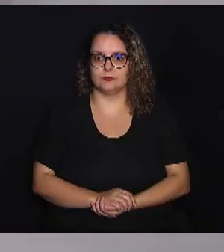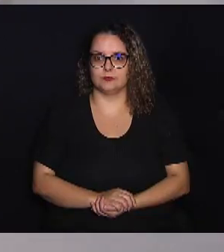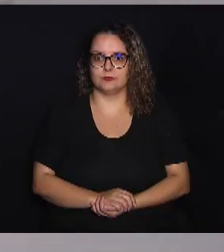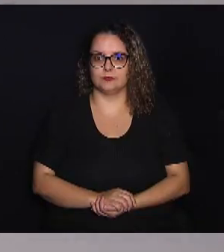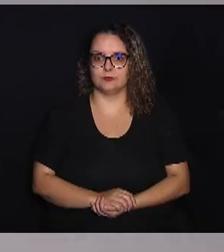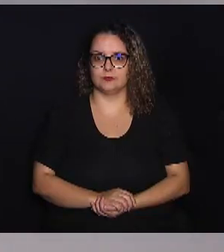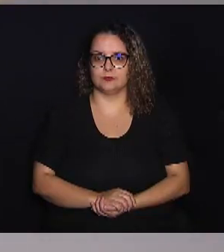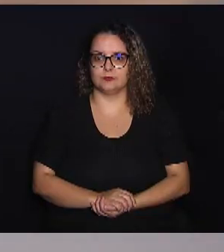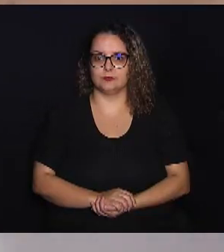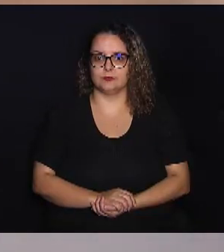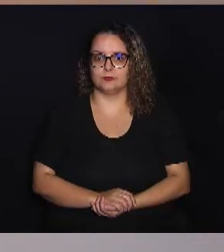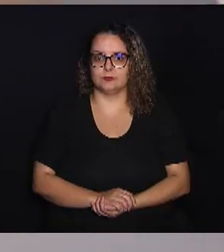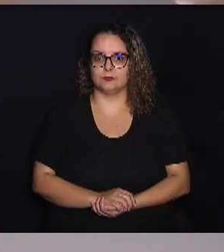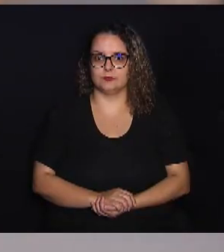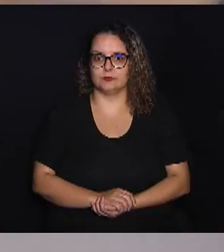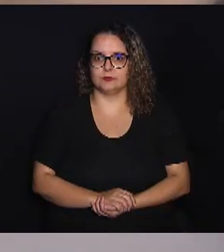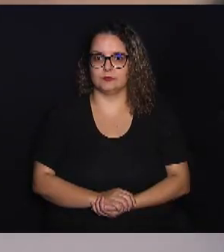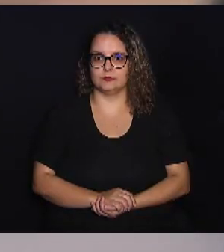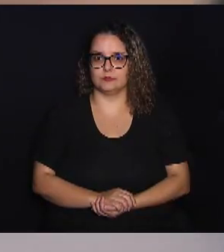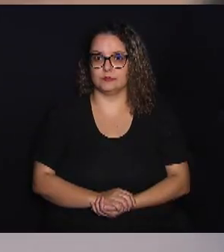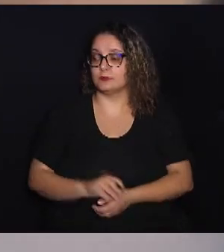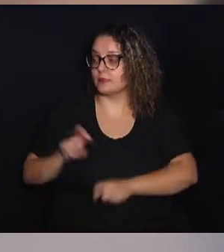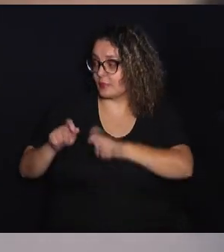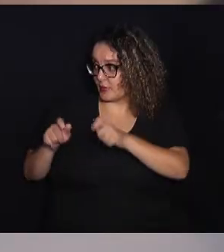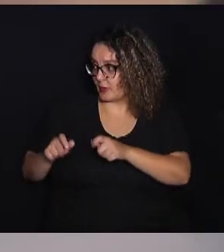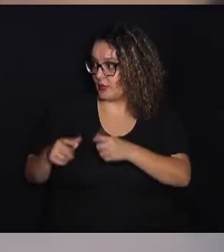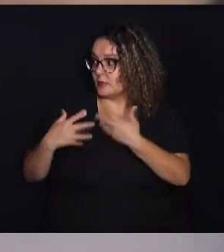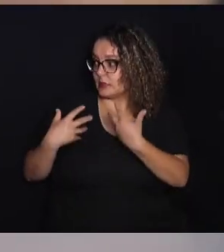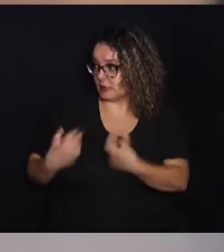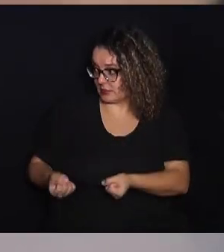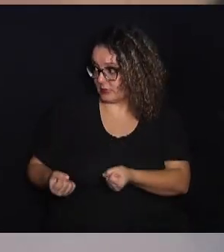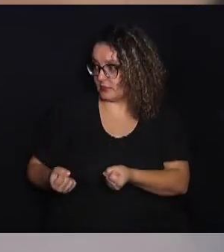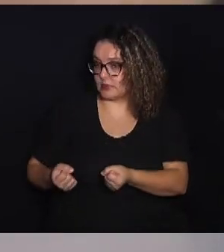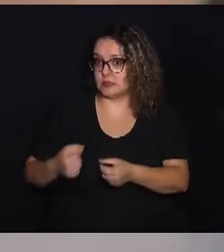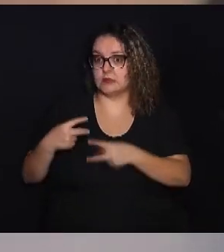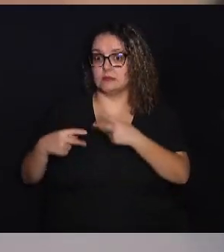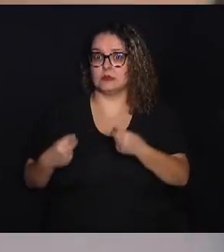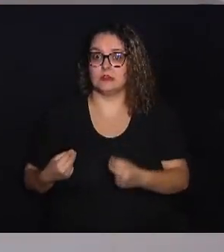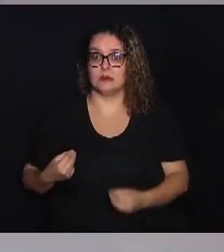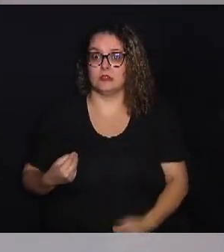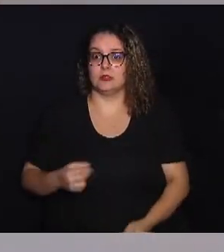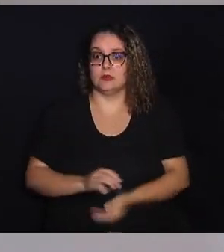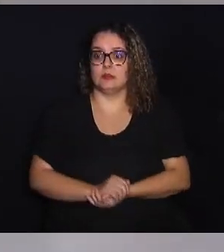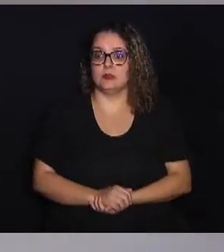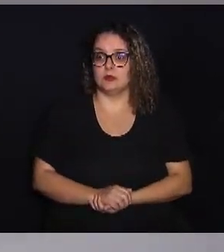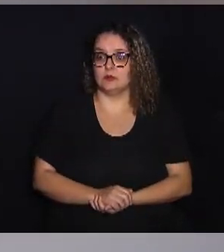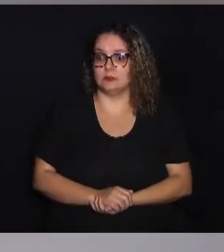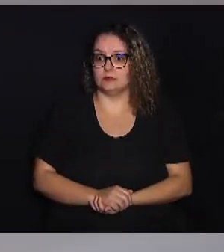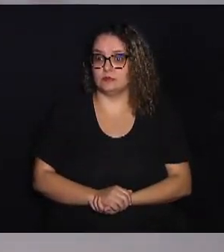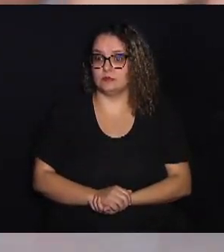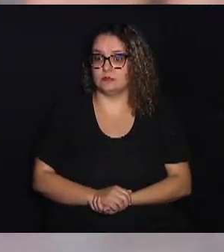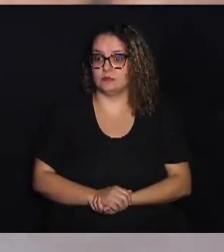mas vocês podem Colocou a peça marmorizada. depois a lisa.